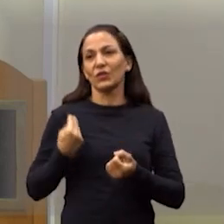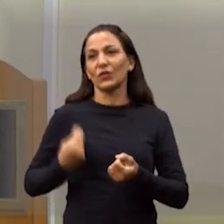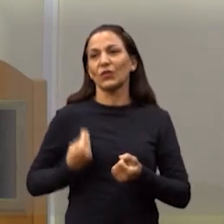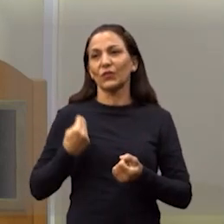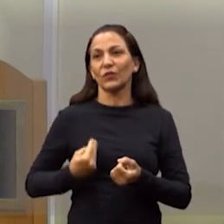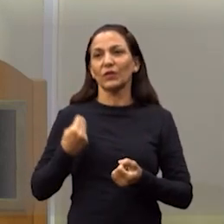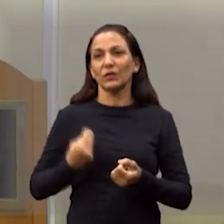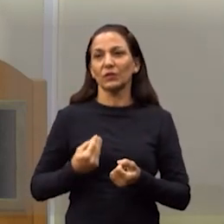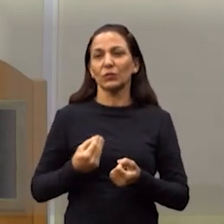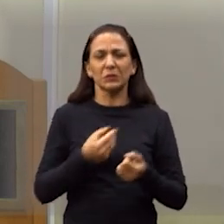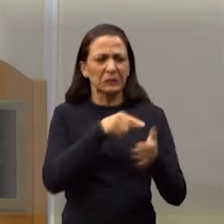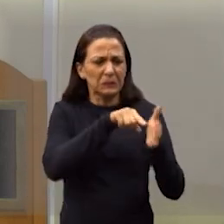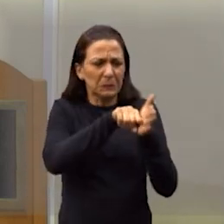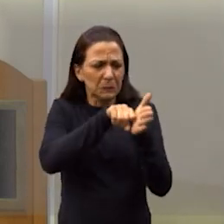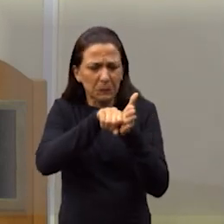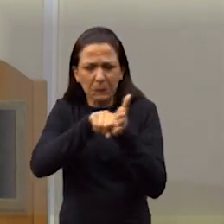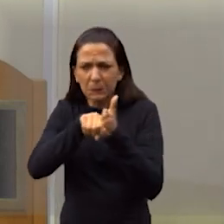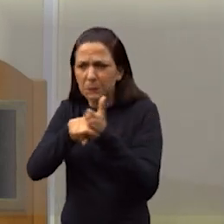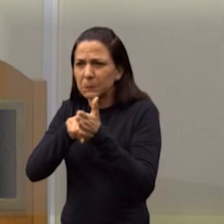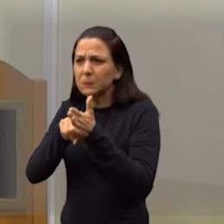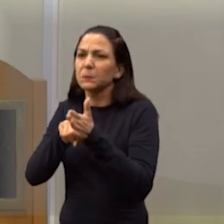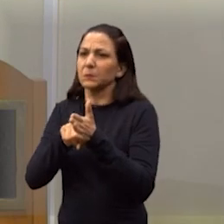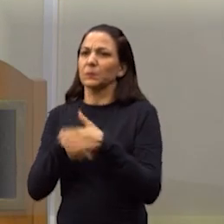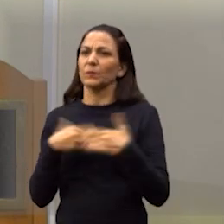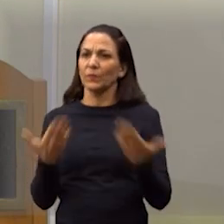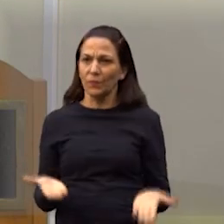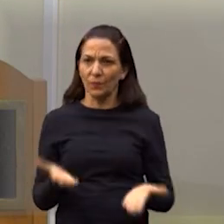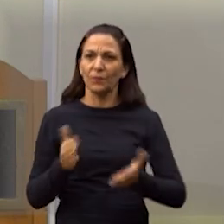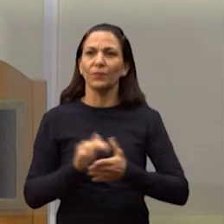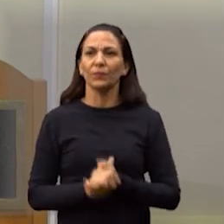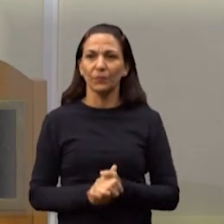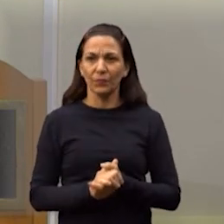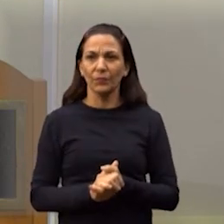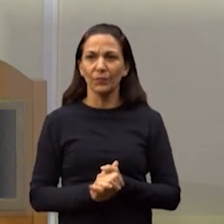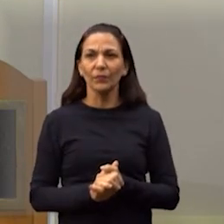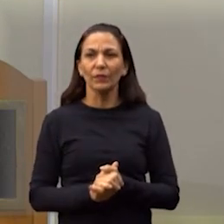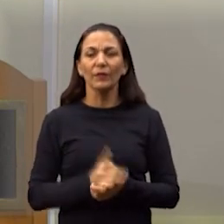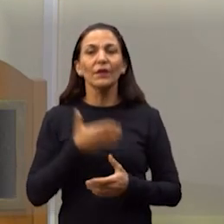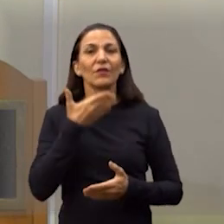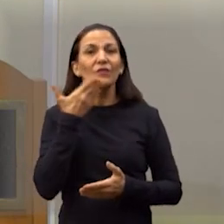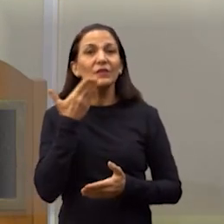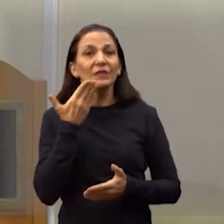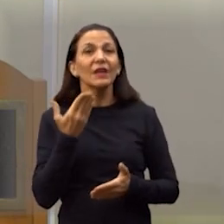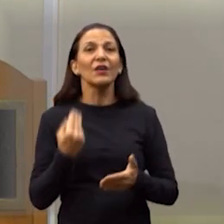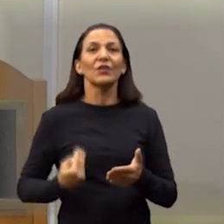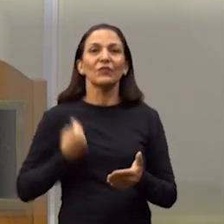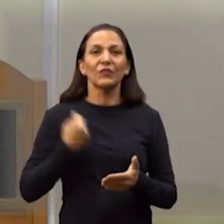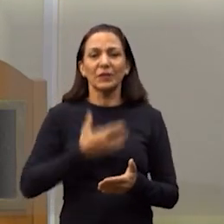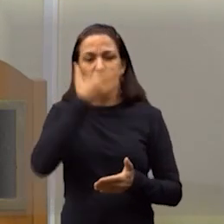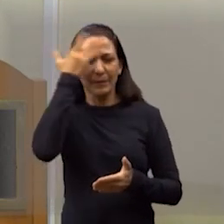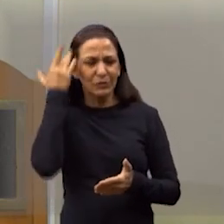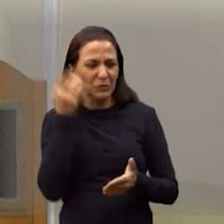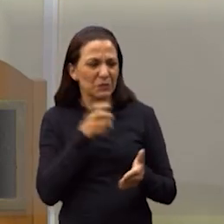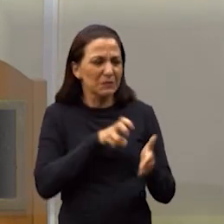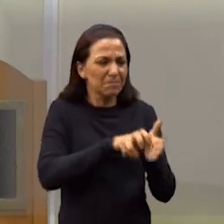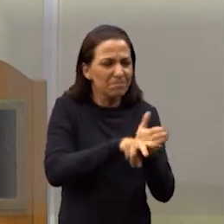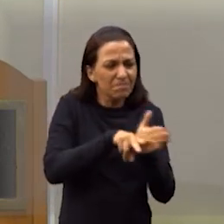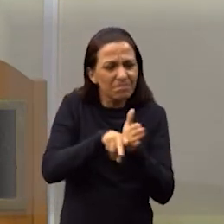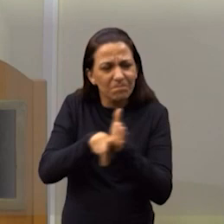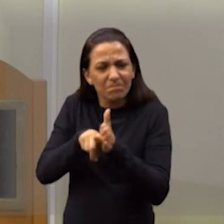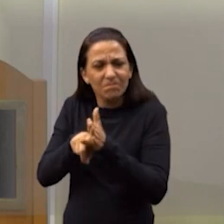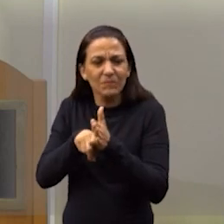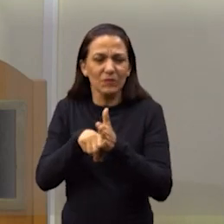dos especuladores repito foi feita para facilitar a vida dos especuladores